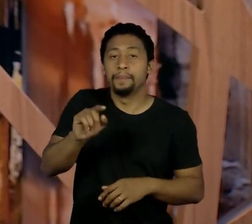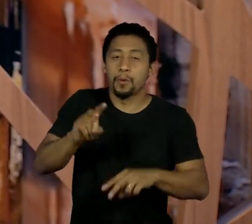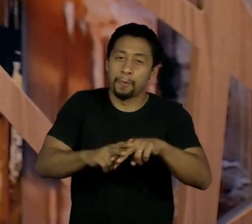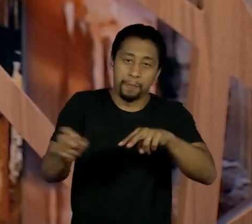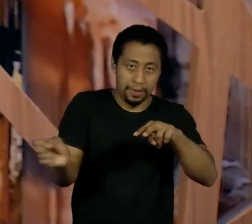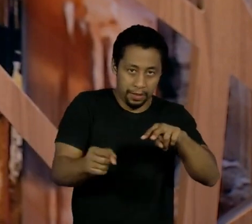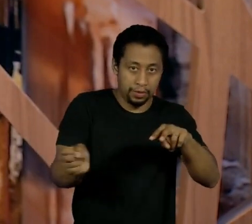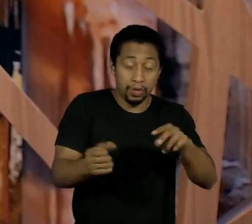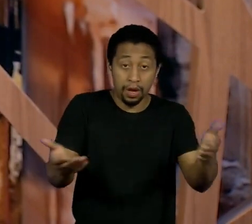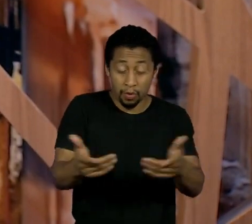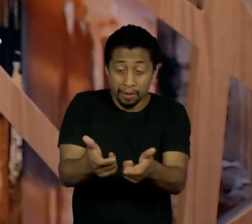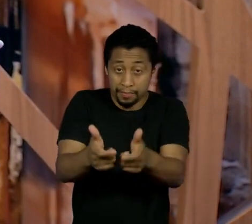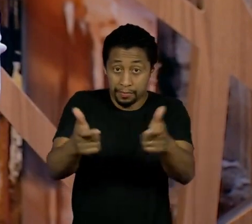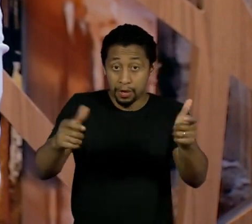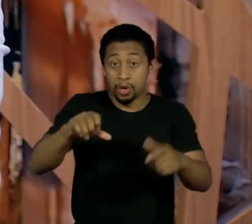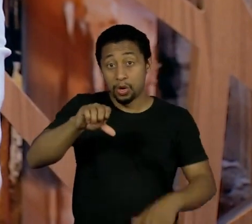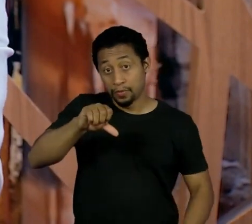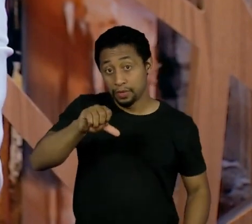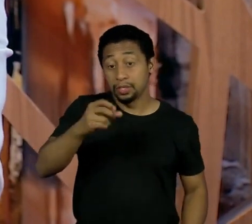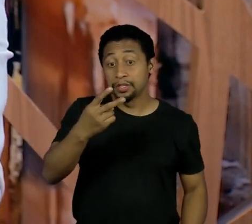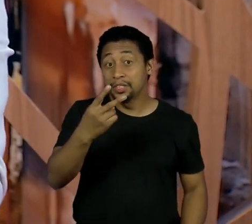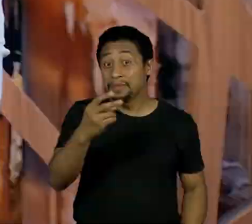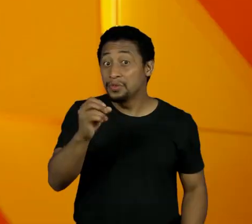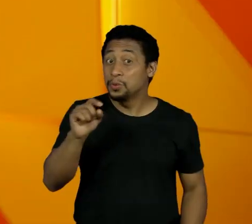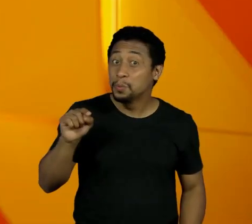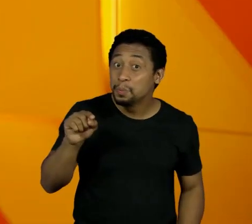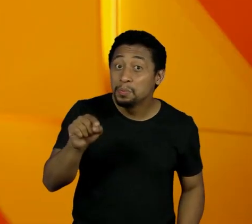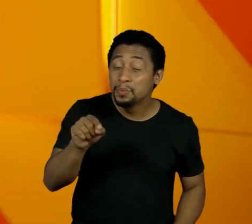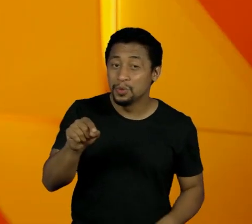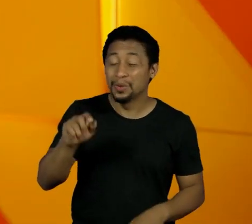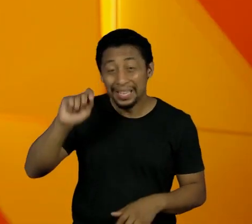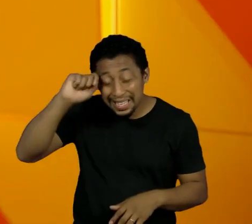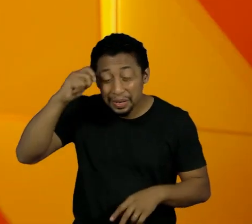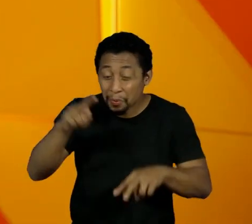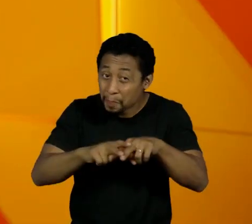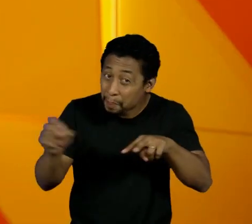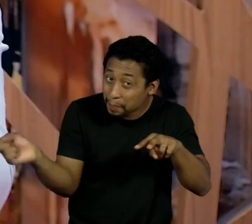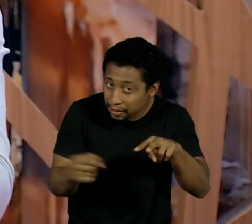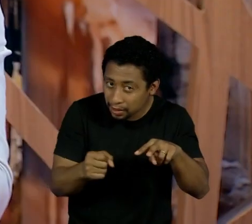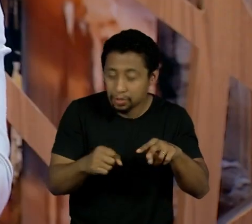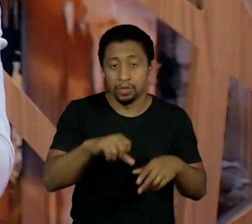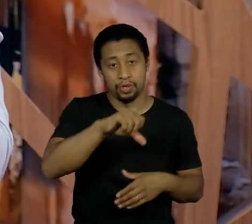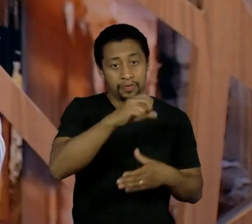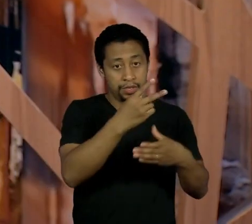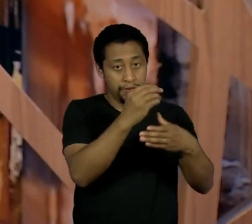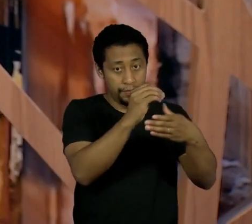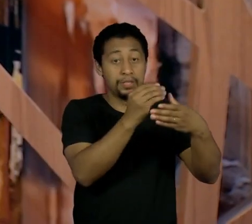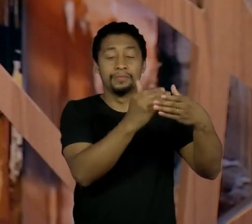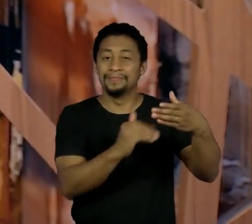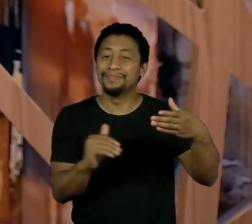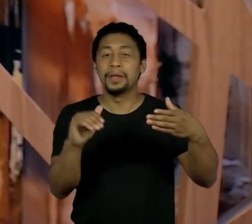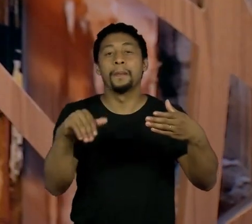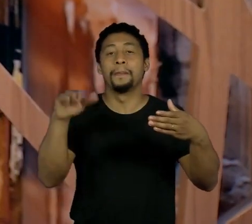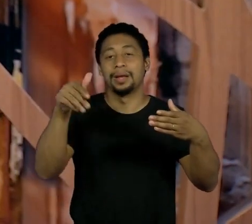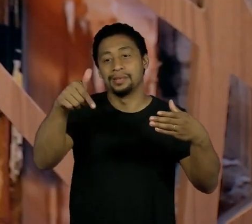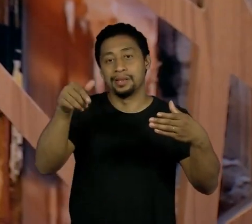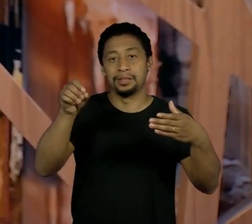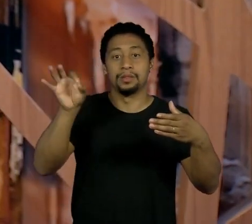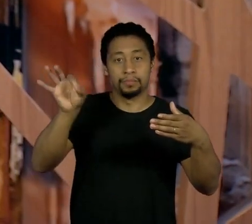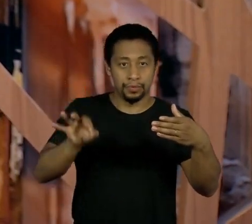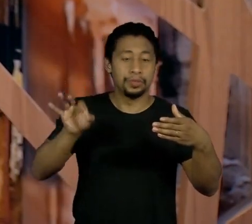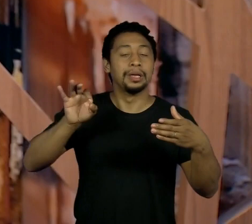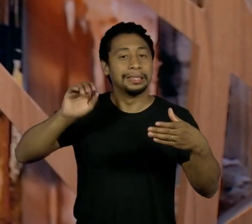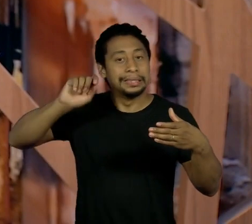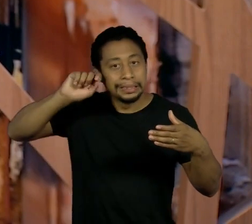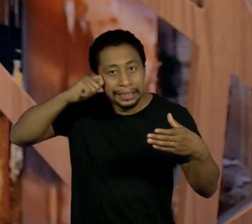nós somos 920 mil pessoas presas. Desses 920 mil pessoas presas, mais de 70% são